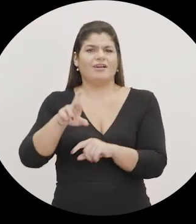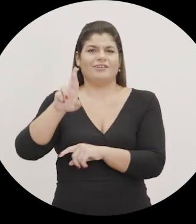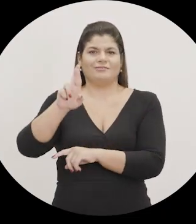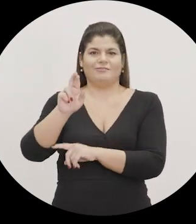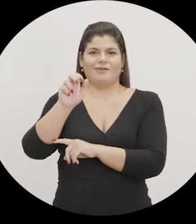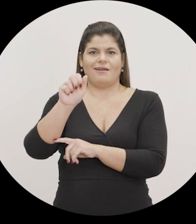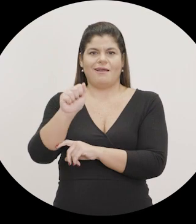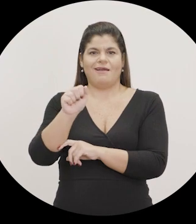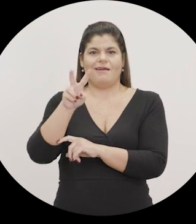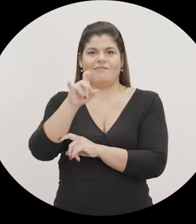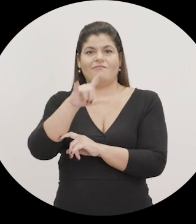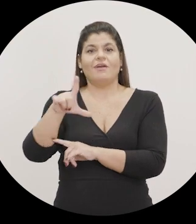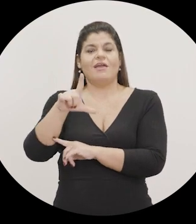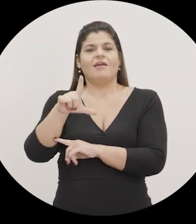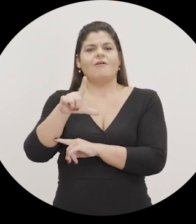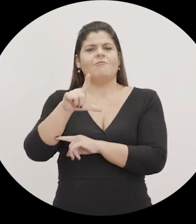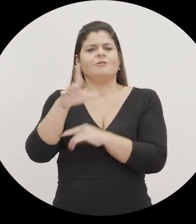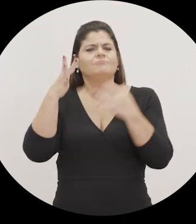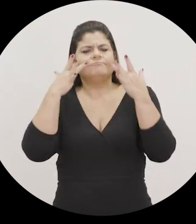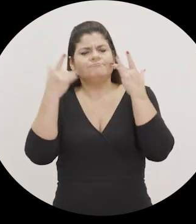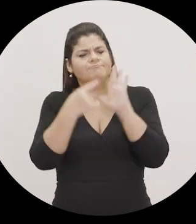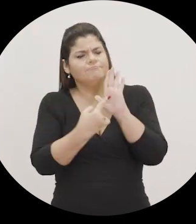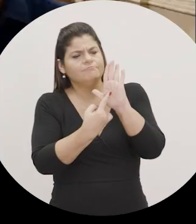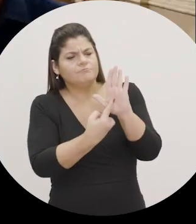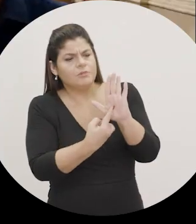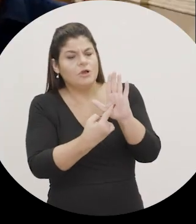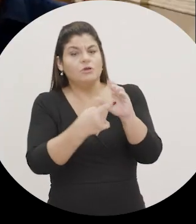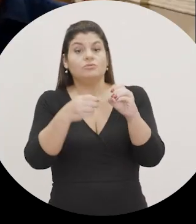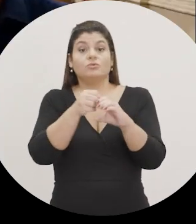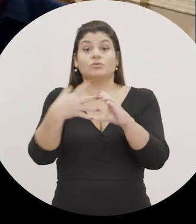Ravel e dessa peça no seu conceito.